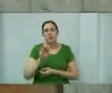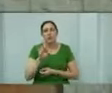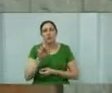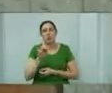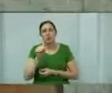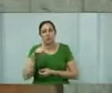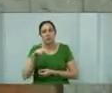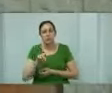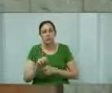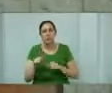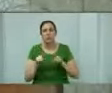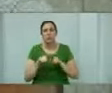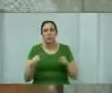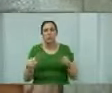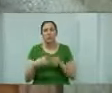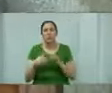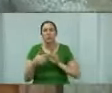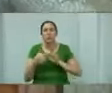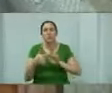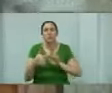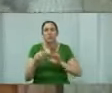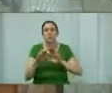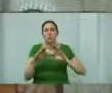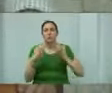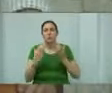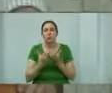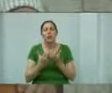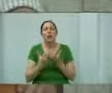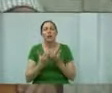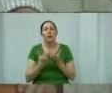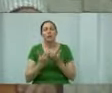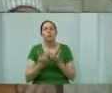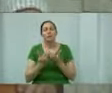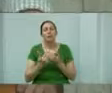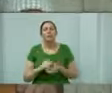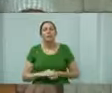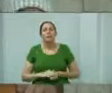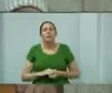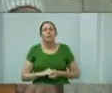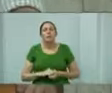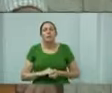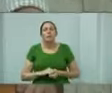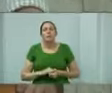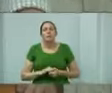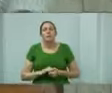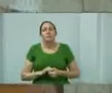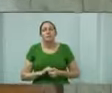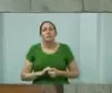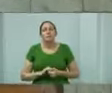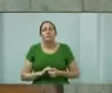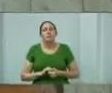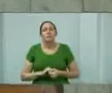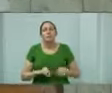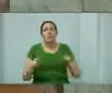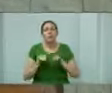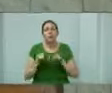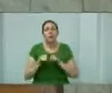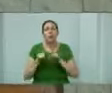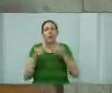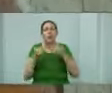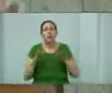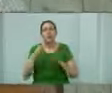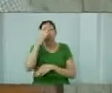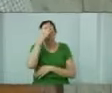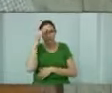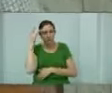comunidade. Pode ter certeza disso, nós vamos apresentar de uma forma muito tranquila, muito serena, e muito, também, aberta para que